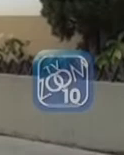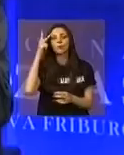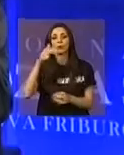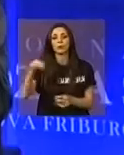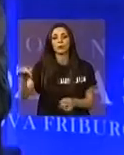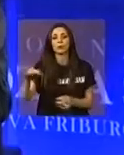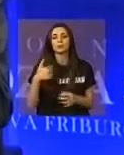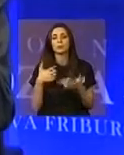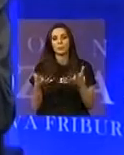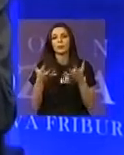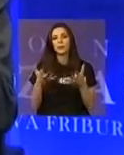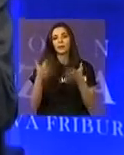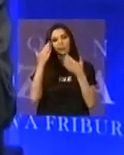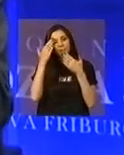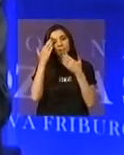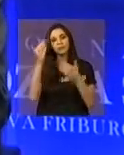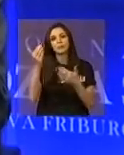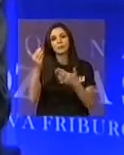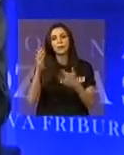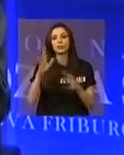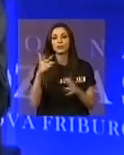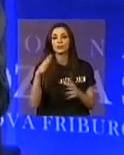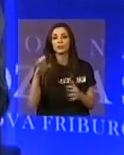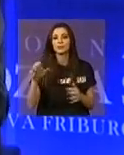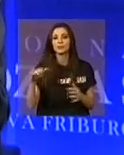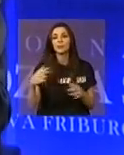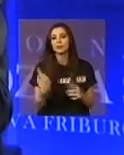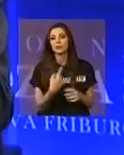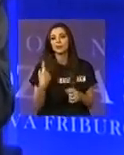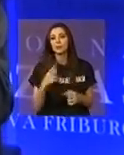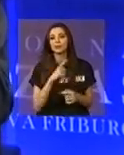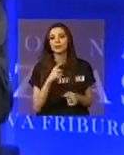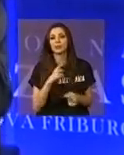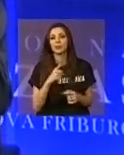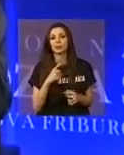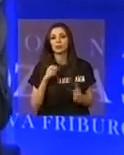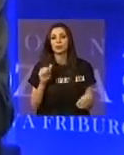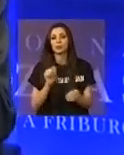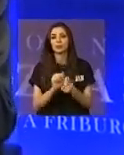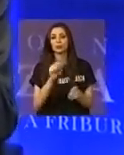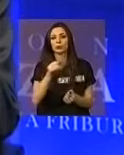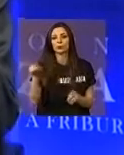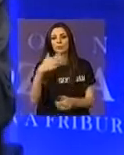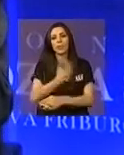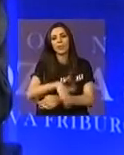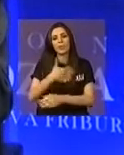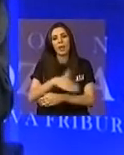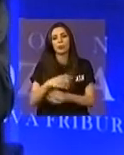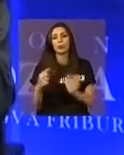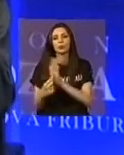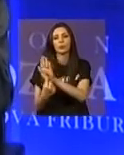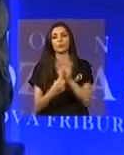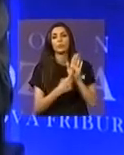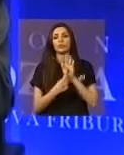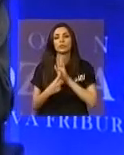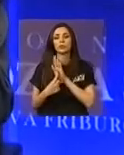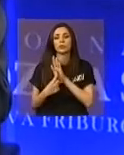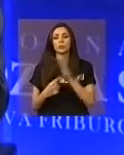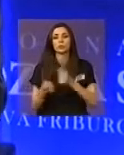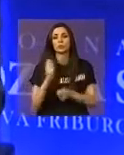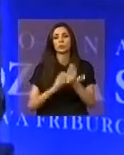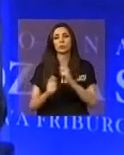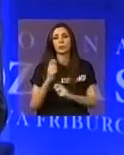2016. Quero agradecer a oportunidade que a gente tem tido de estar com vocês nas ruas, demonstrando que uma